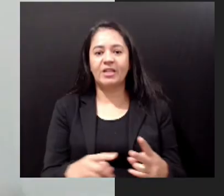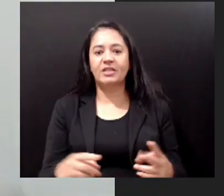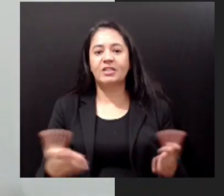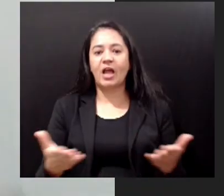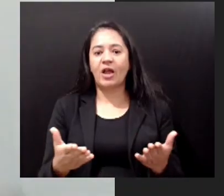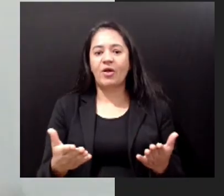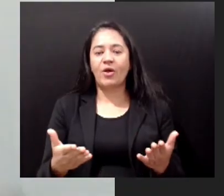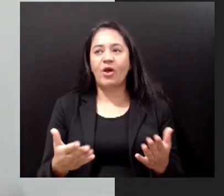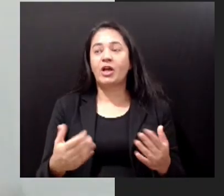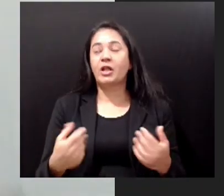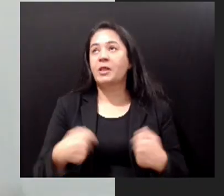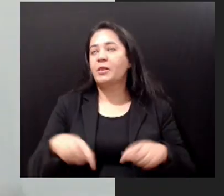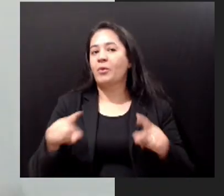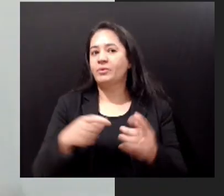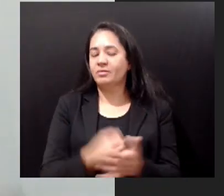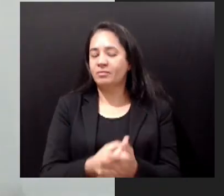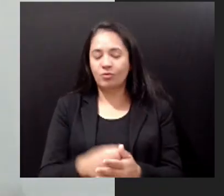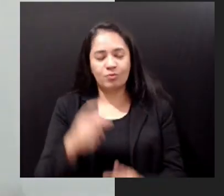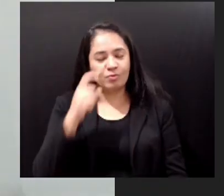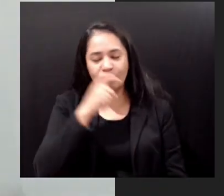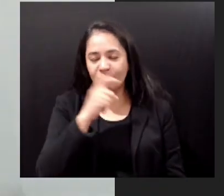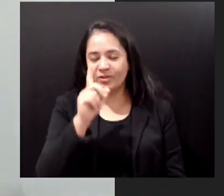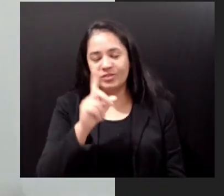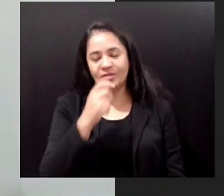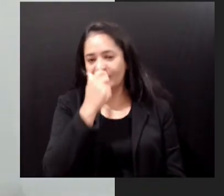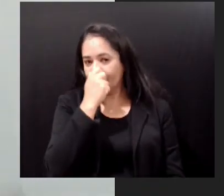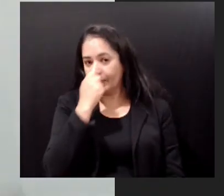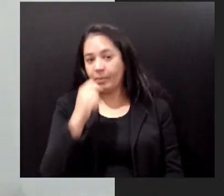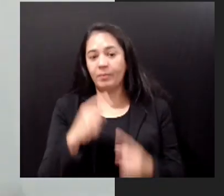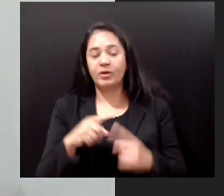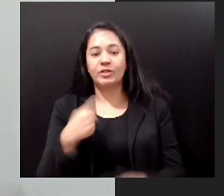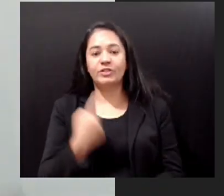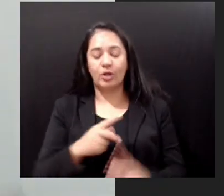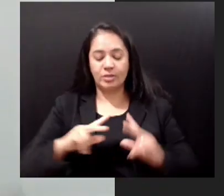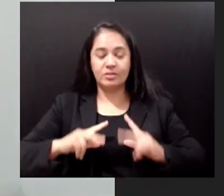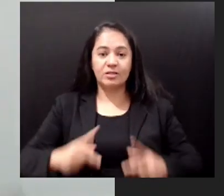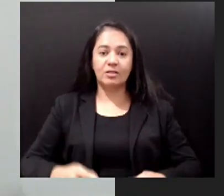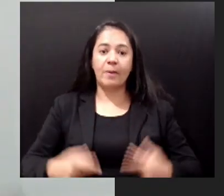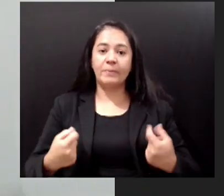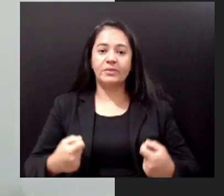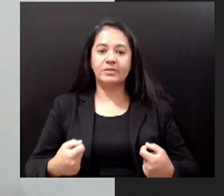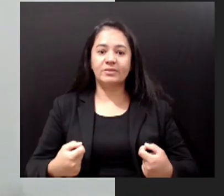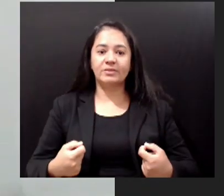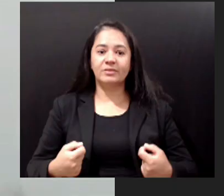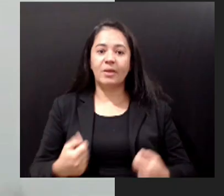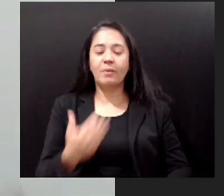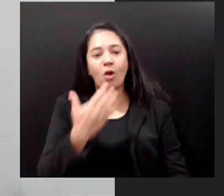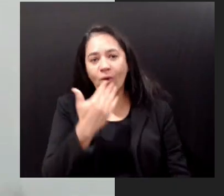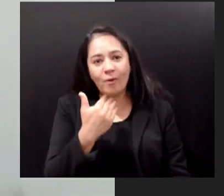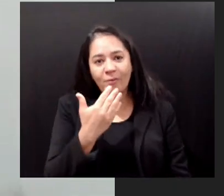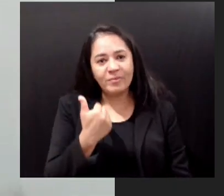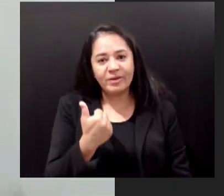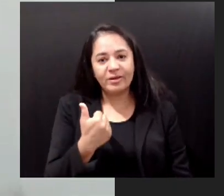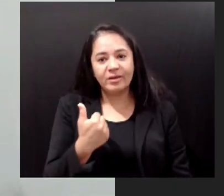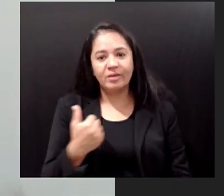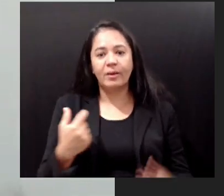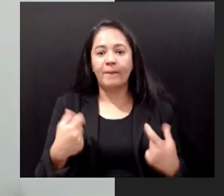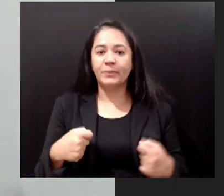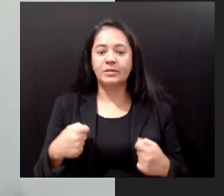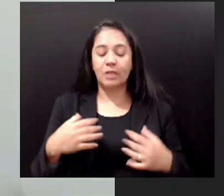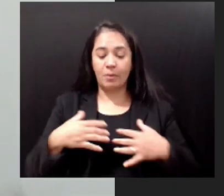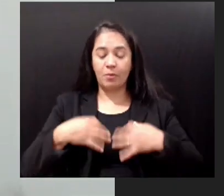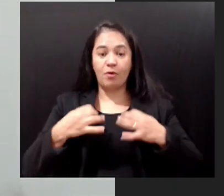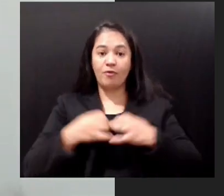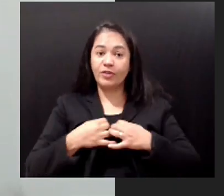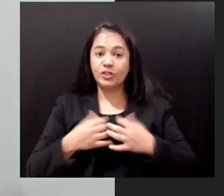do pagamento de alimentos, porque nós, enquanto seres humanos, precisamos nos alimentar, precisamos nos vestir,